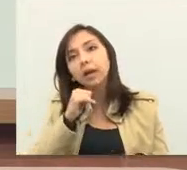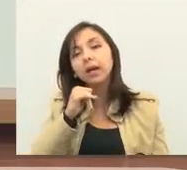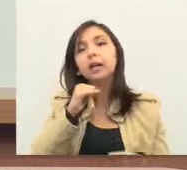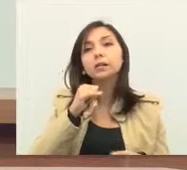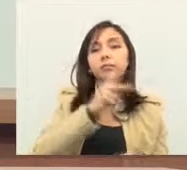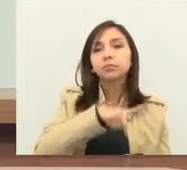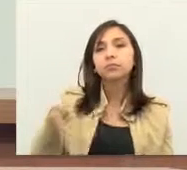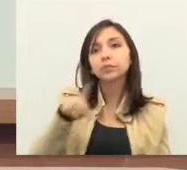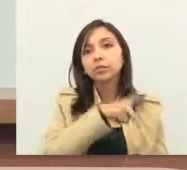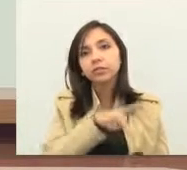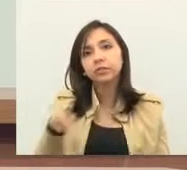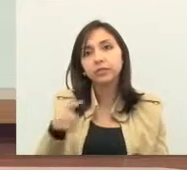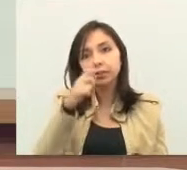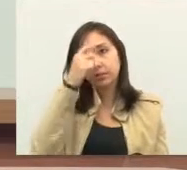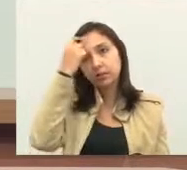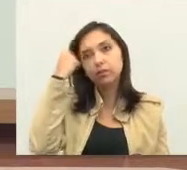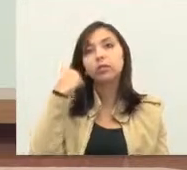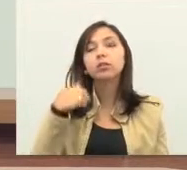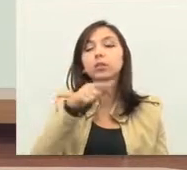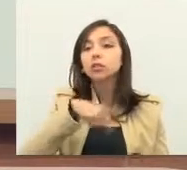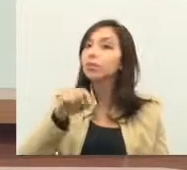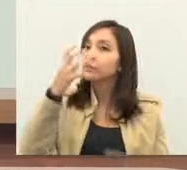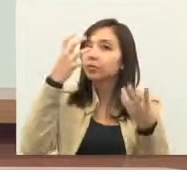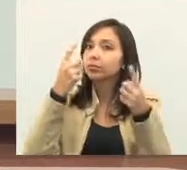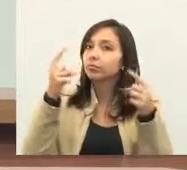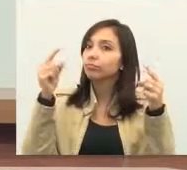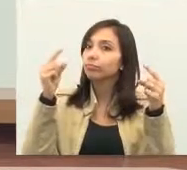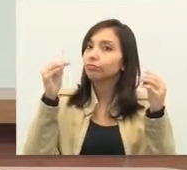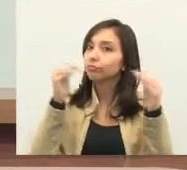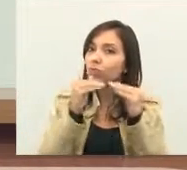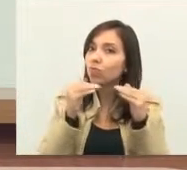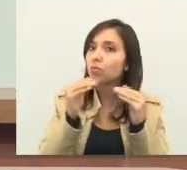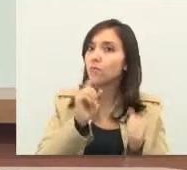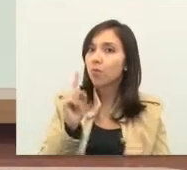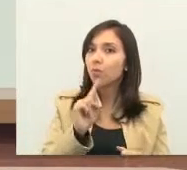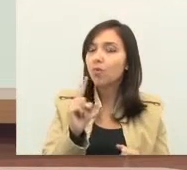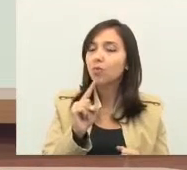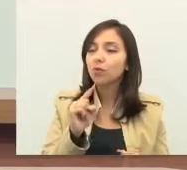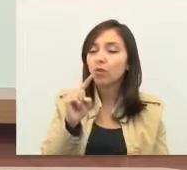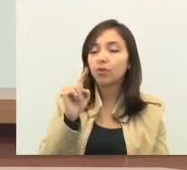não compactuamos com a ideologia de gênero, nos estamos preocupados.